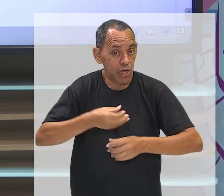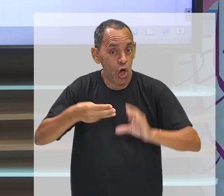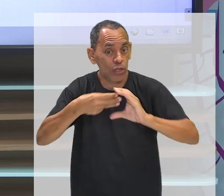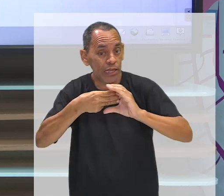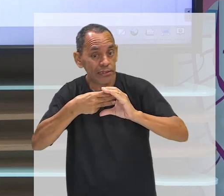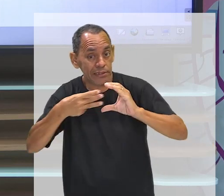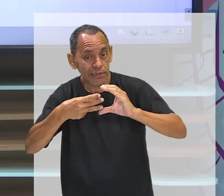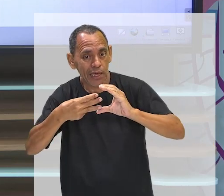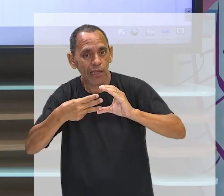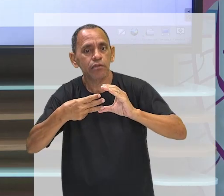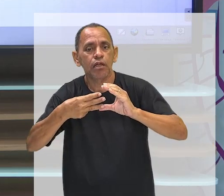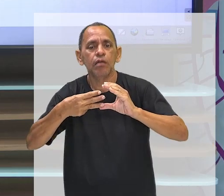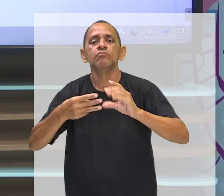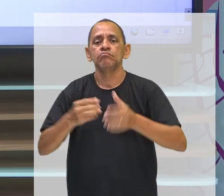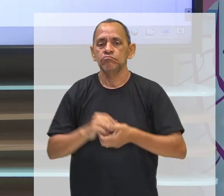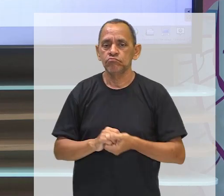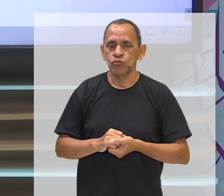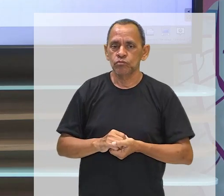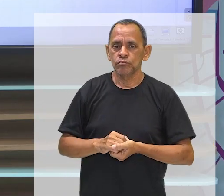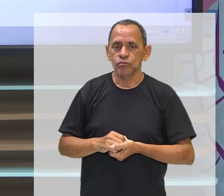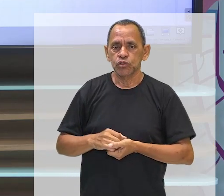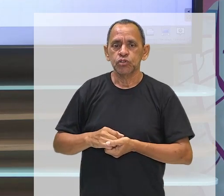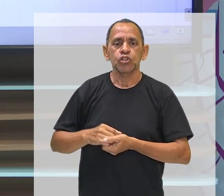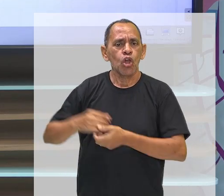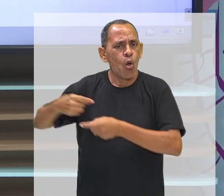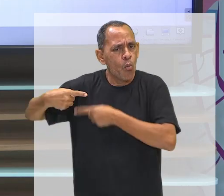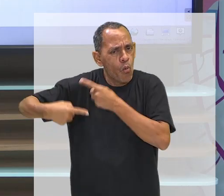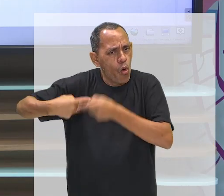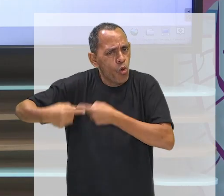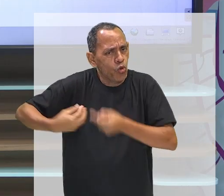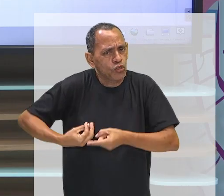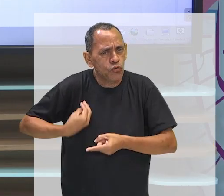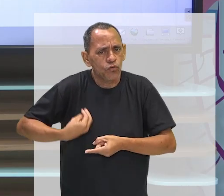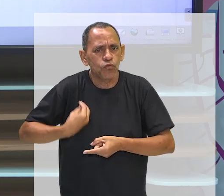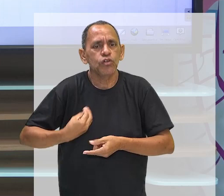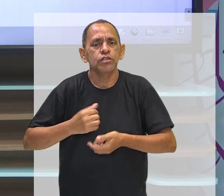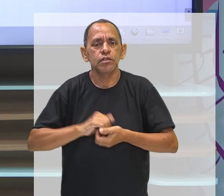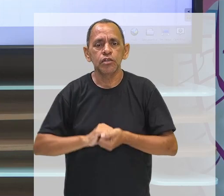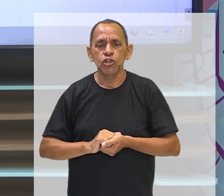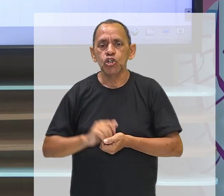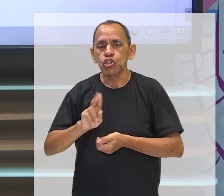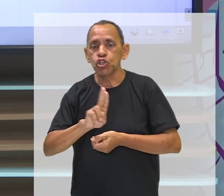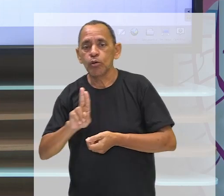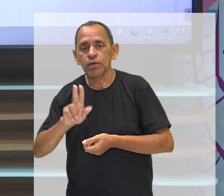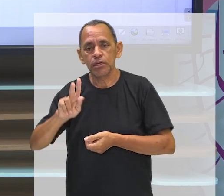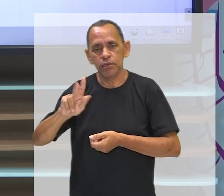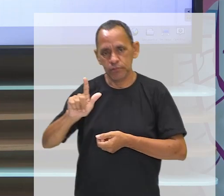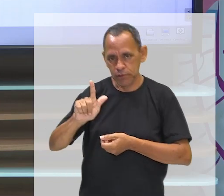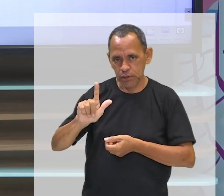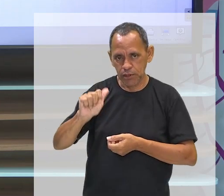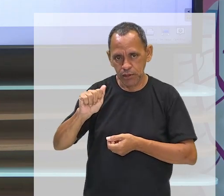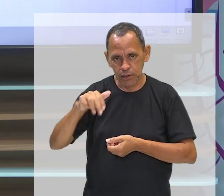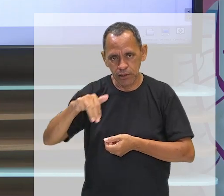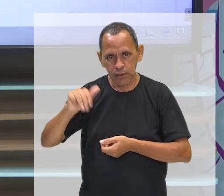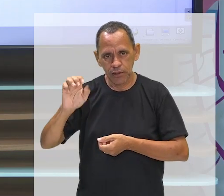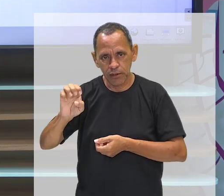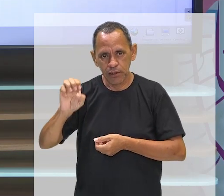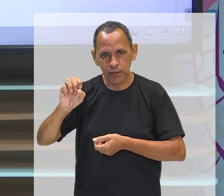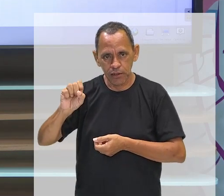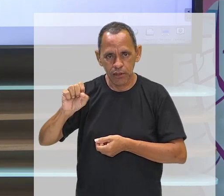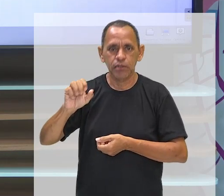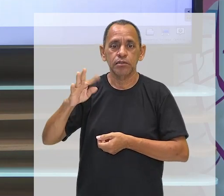célula reprodutora masculina, que no caso é o espermatozoide, né, o gameta masculino. E aí a gente já viu os órgãos onde